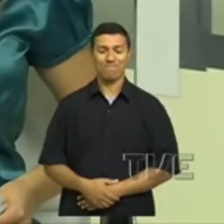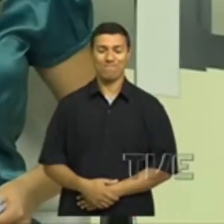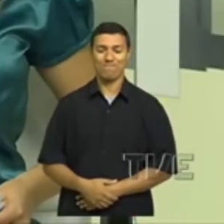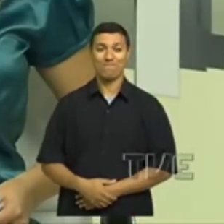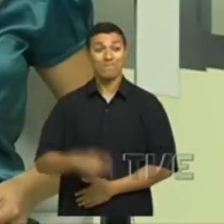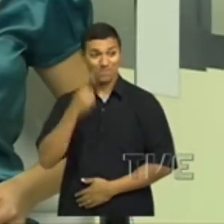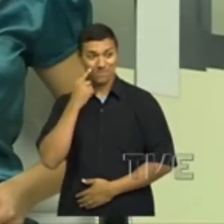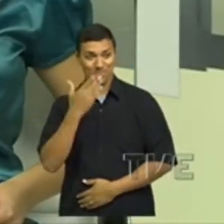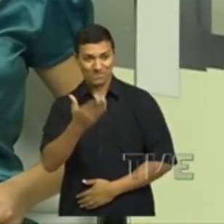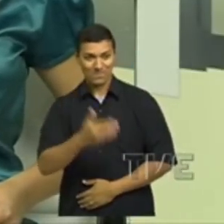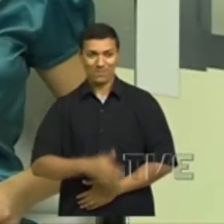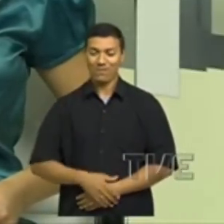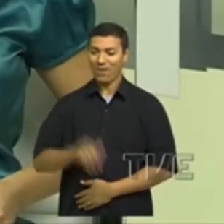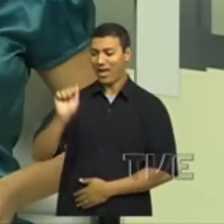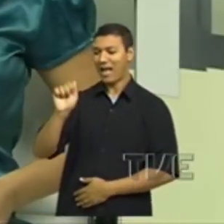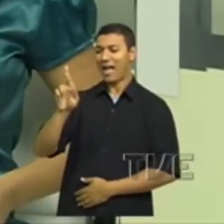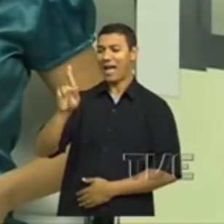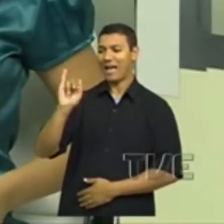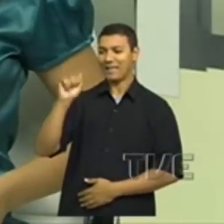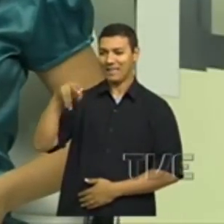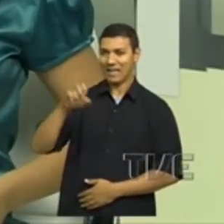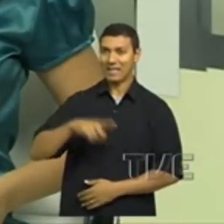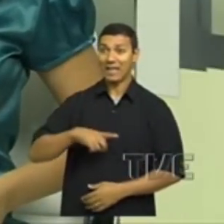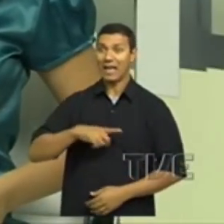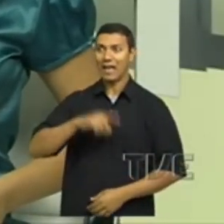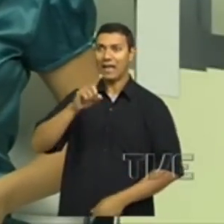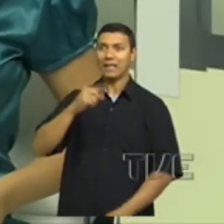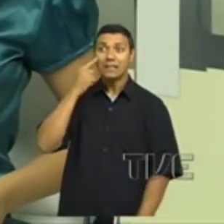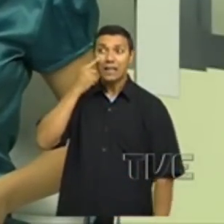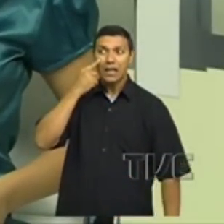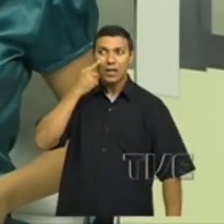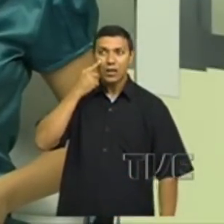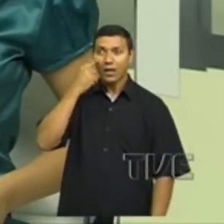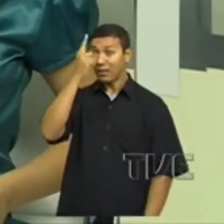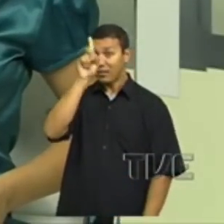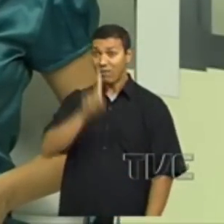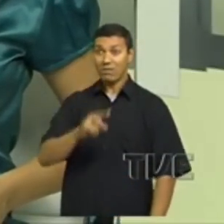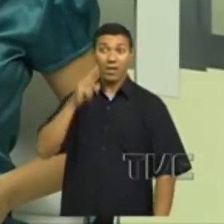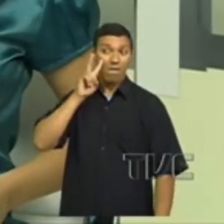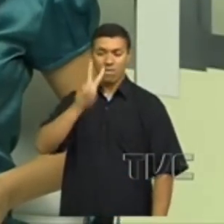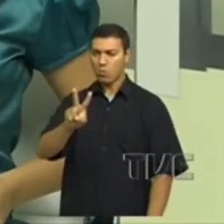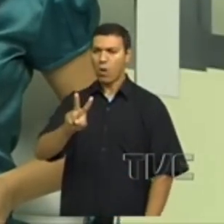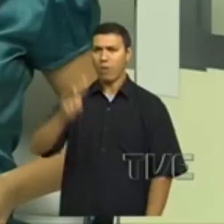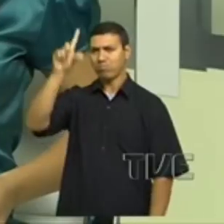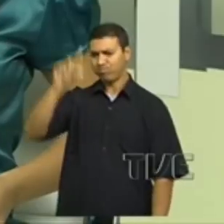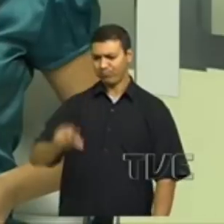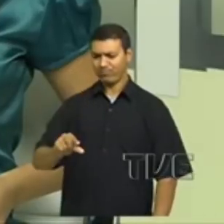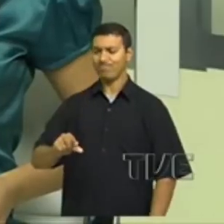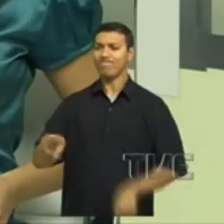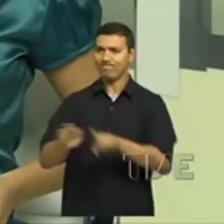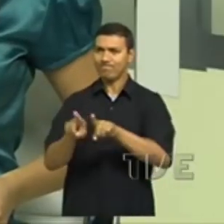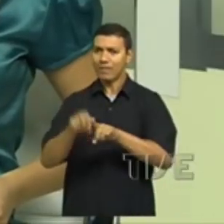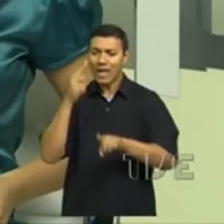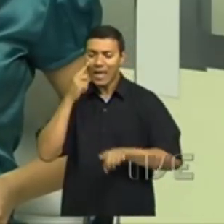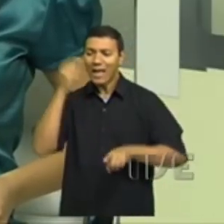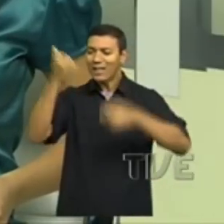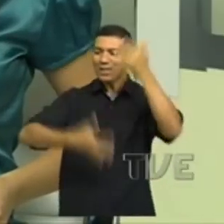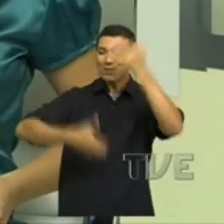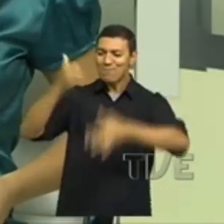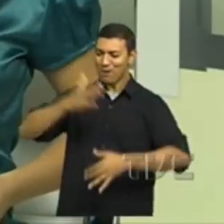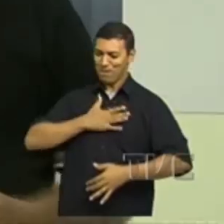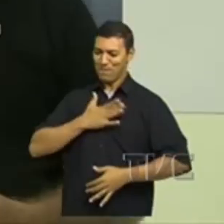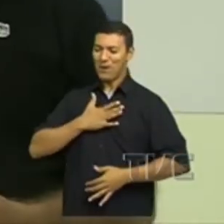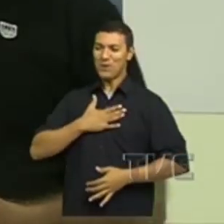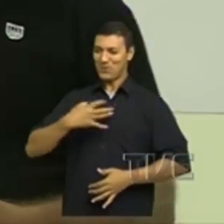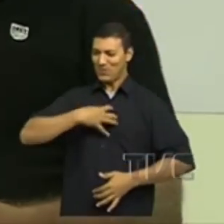o depoimento da Ariane, que tem baixa visão e traz um pouquinho da experiência dela. Ela começa, inclusive, esse vídeo se descrevendo. Isso é